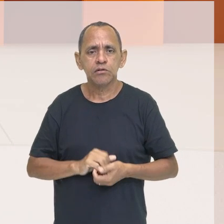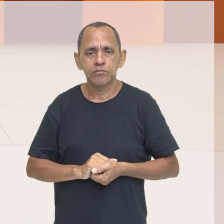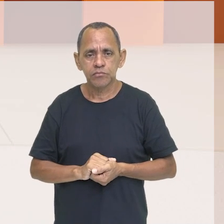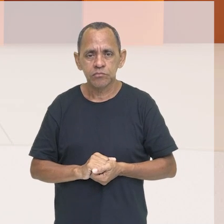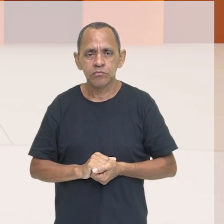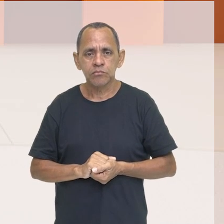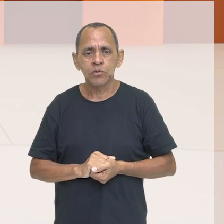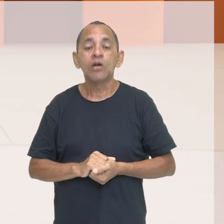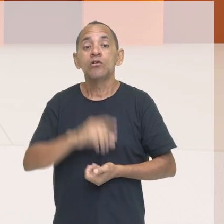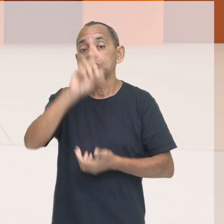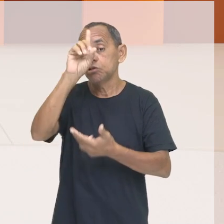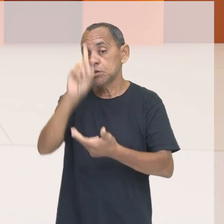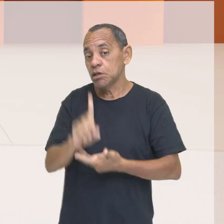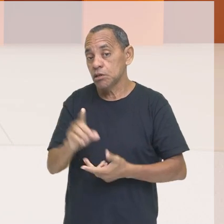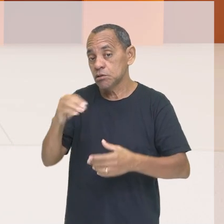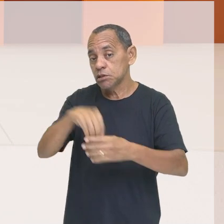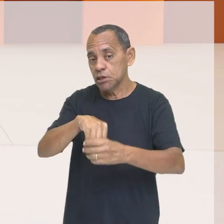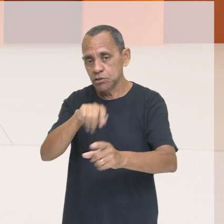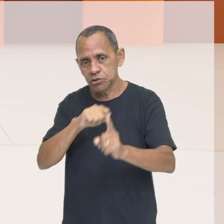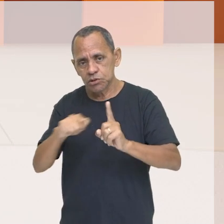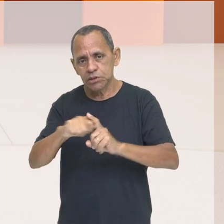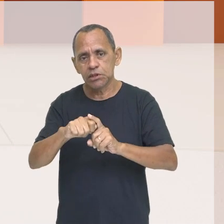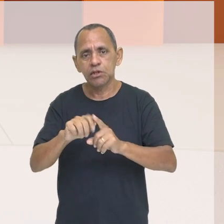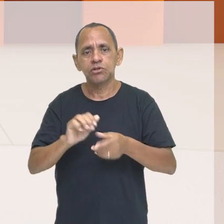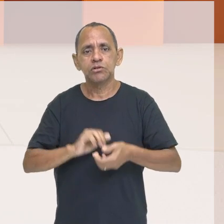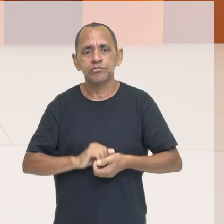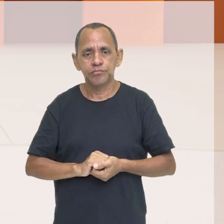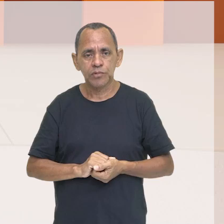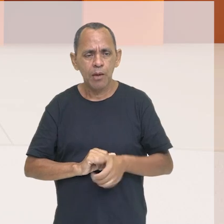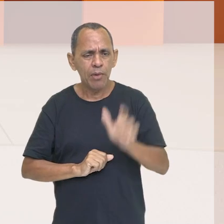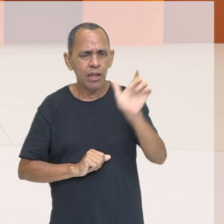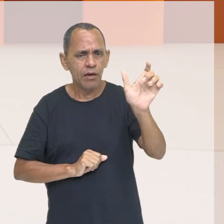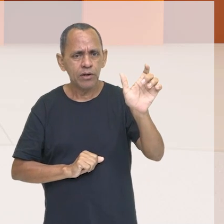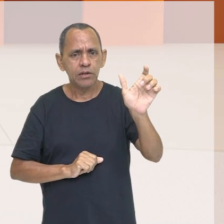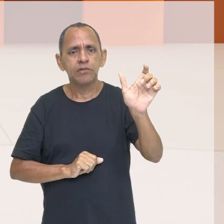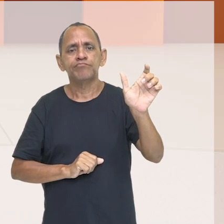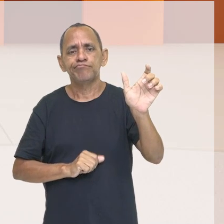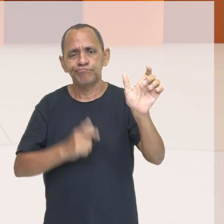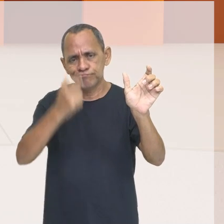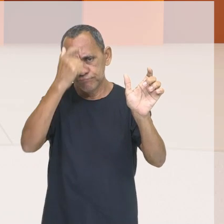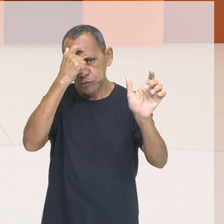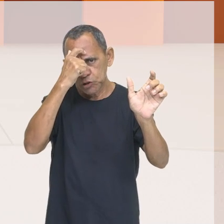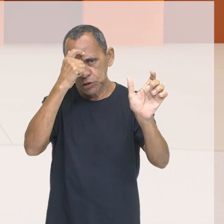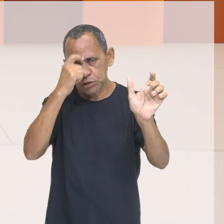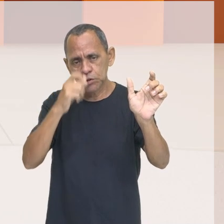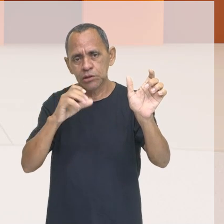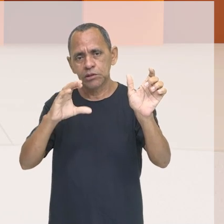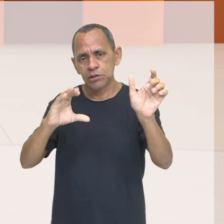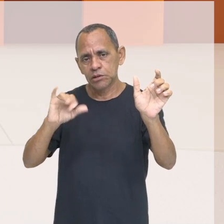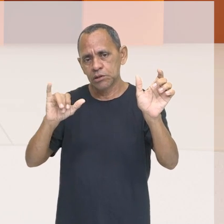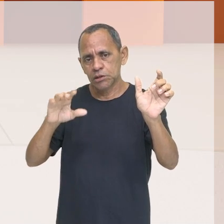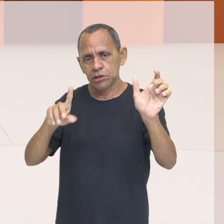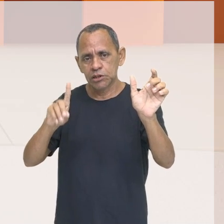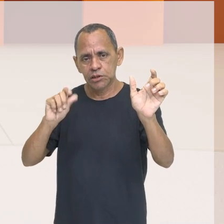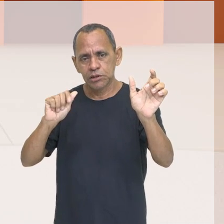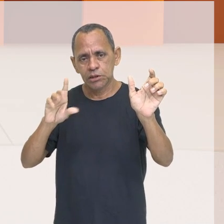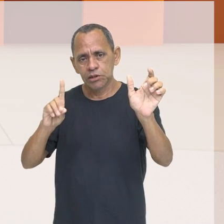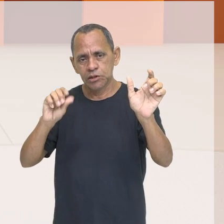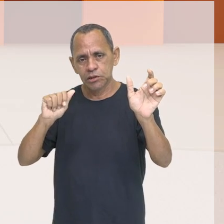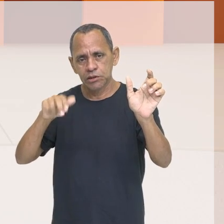determinada sociedade. Etimologicamente, o termo cidadania vem do latim civitas, que quer